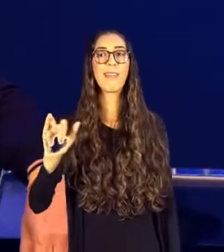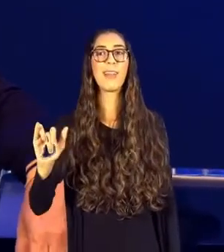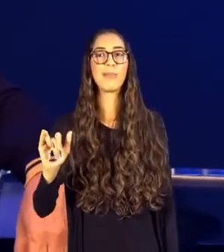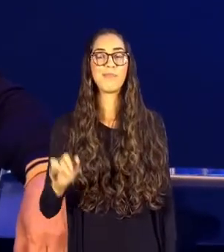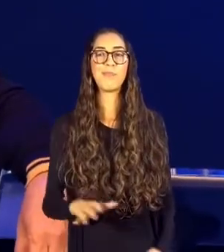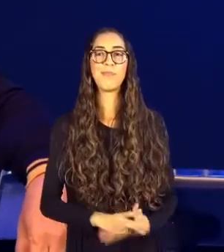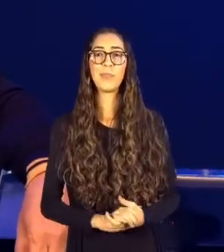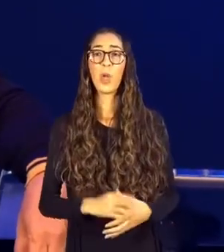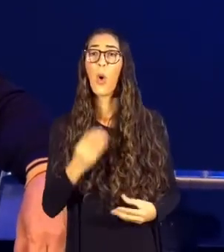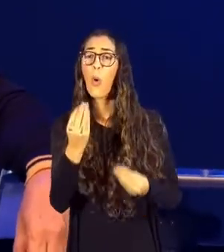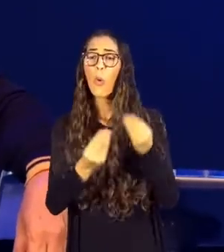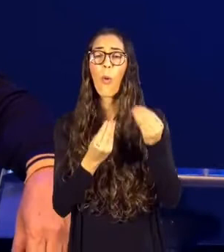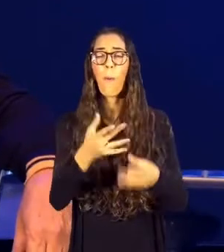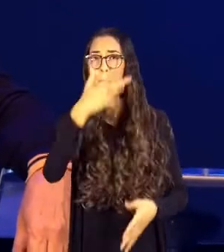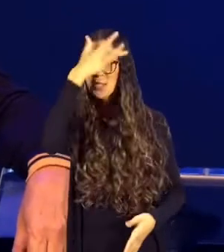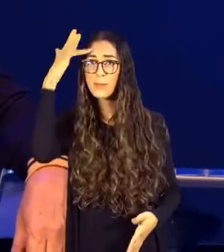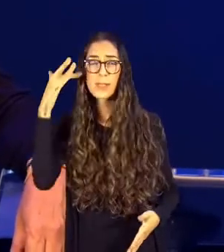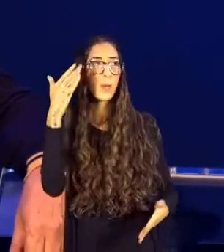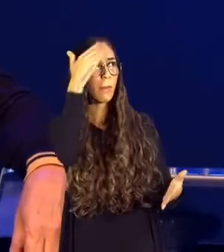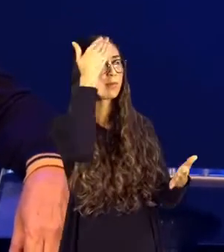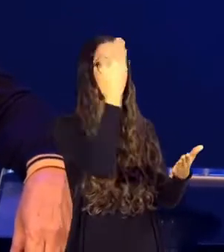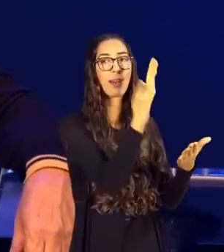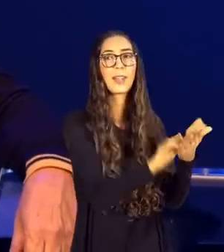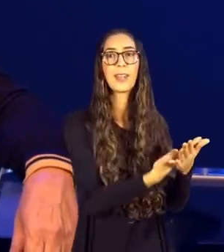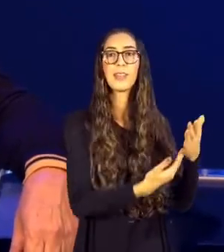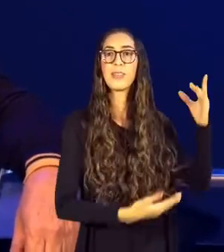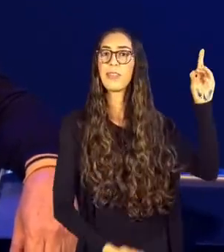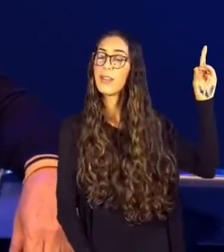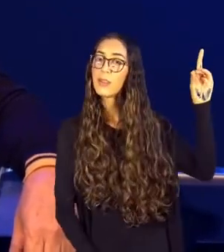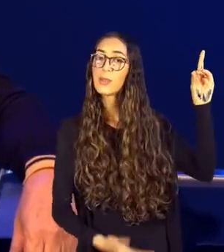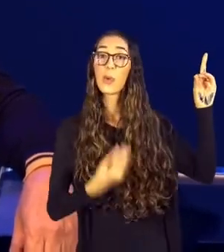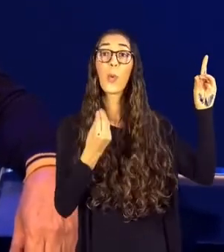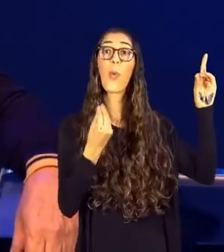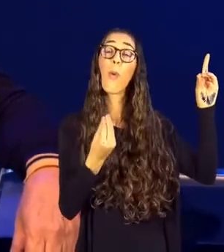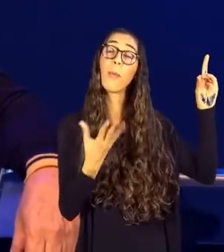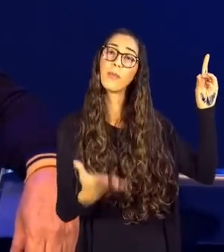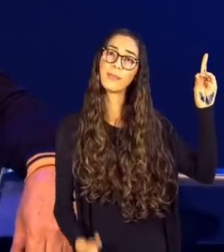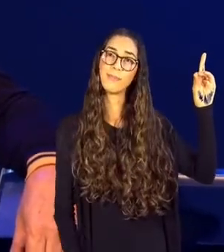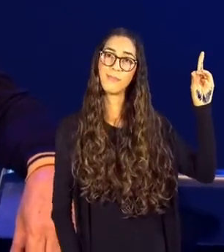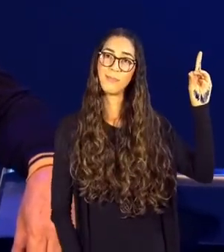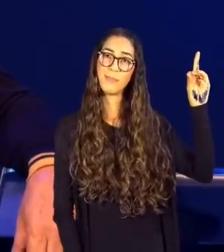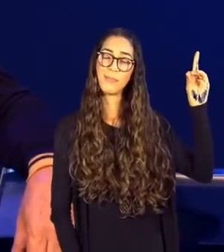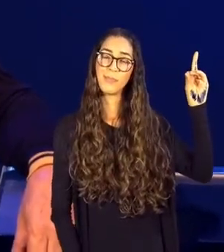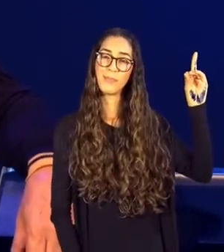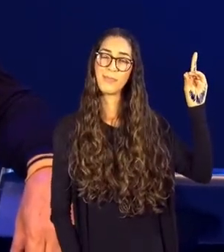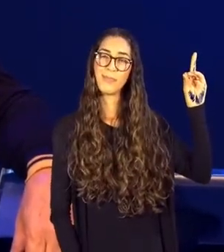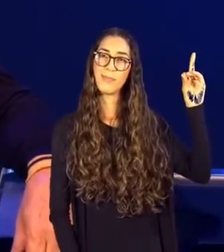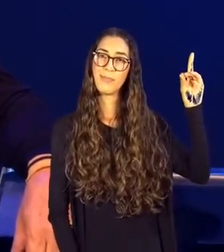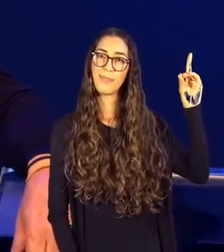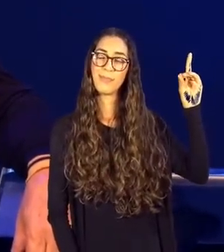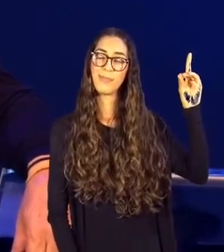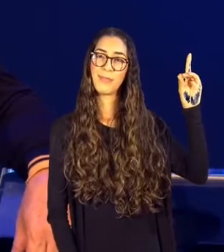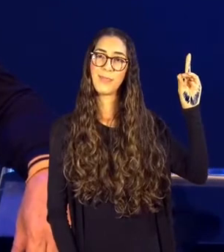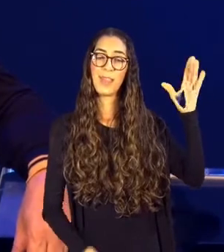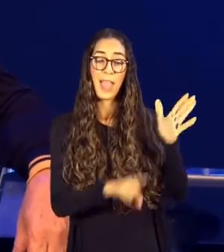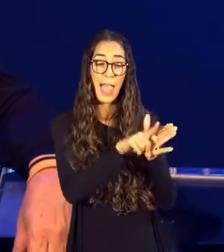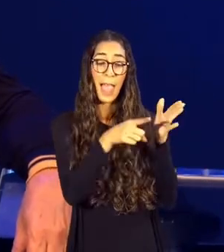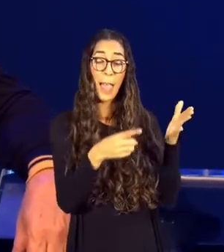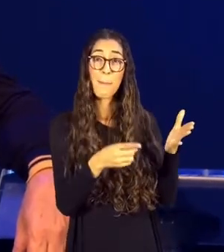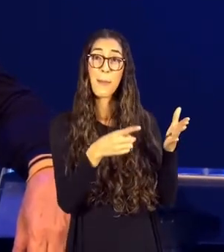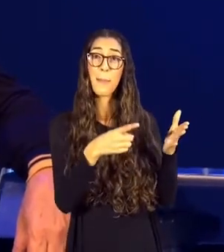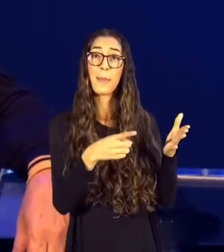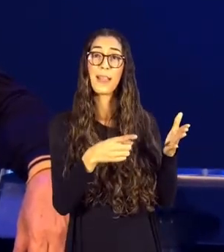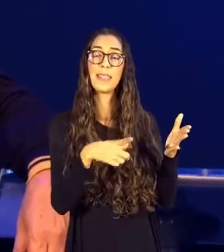um estudo. Só que não são 16 promessas, são 300 promessas. Impossibilidade muito grande.